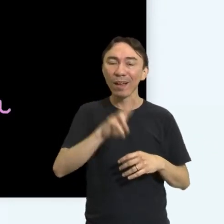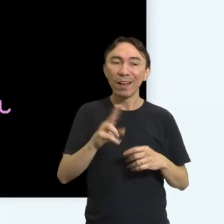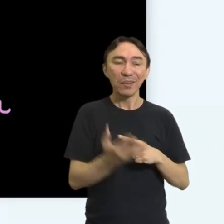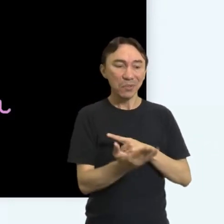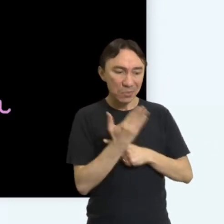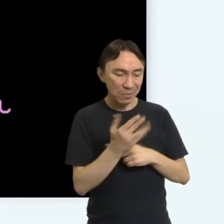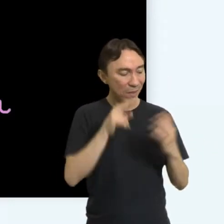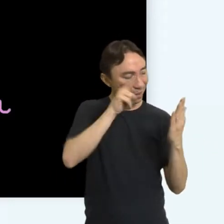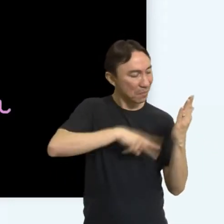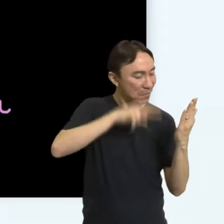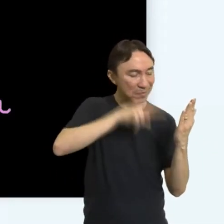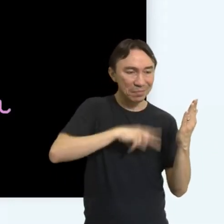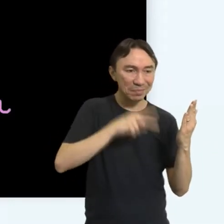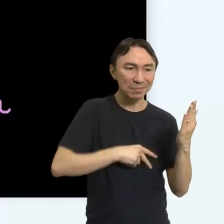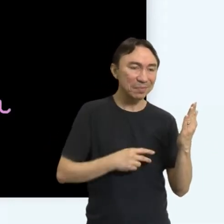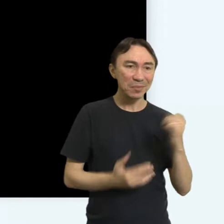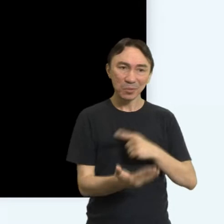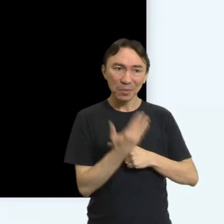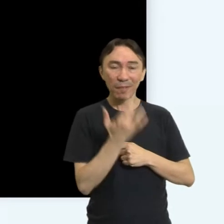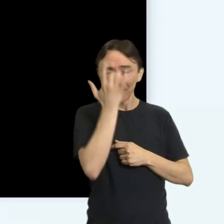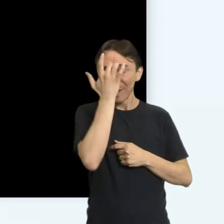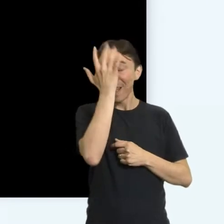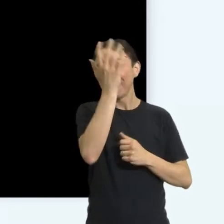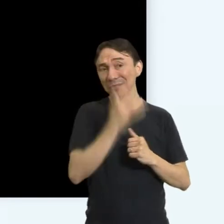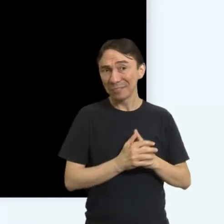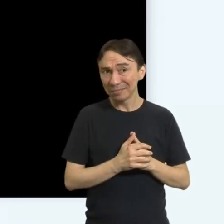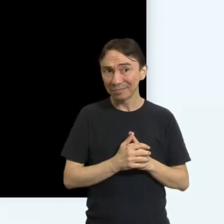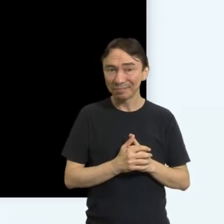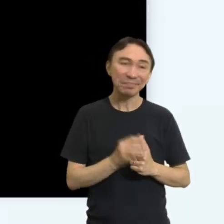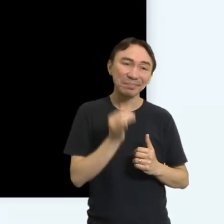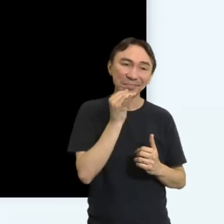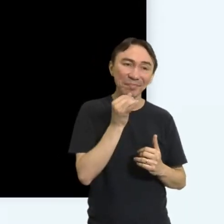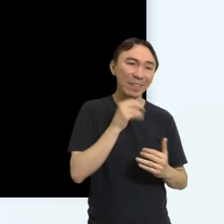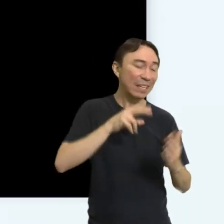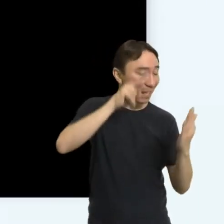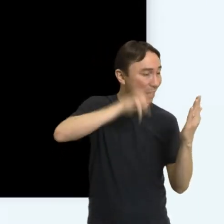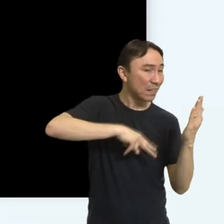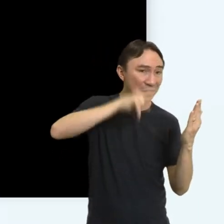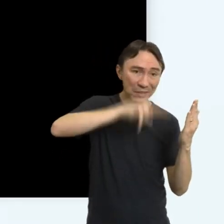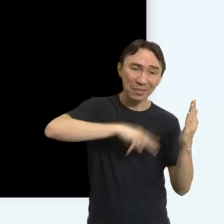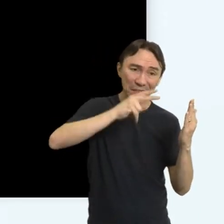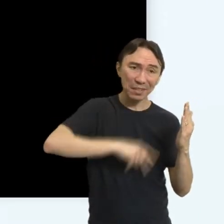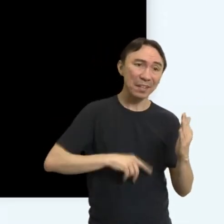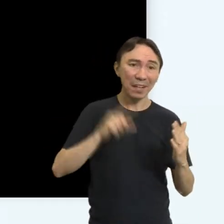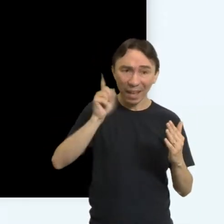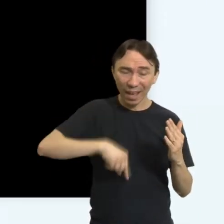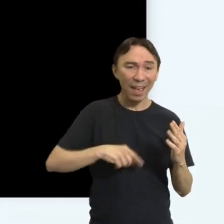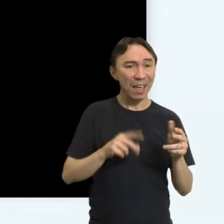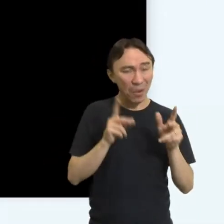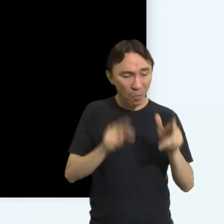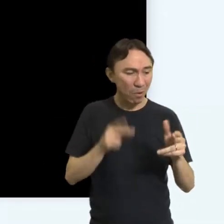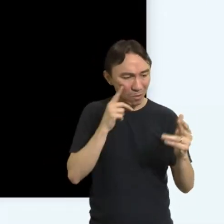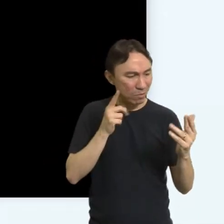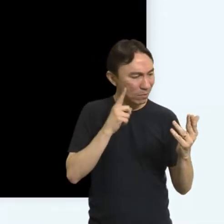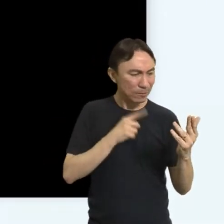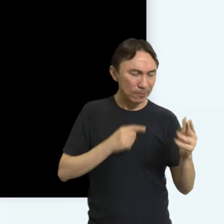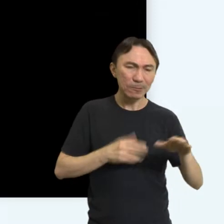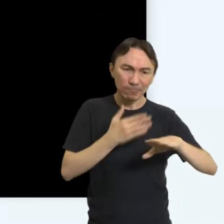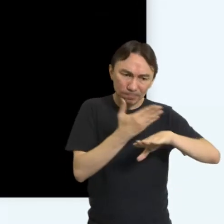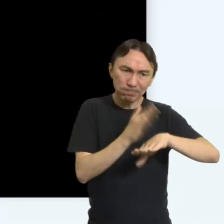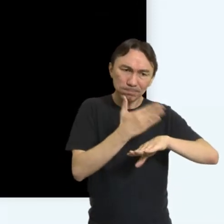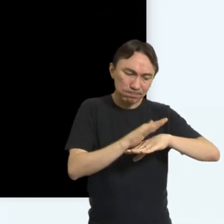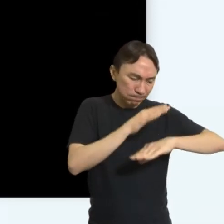facilitar a nossa leitura. É só pensar na leitura como um processo ativo e não como uma mera atividade mecânica.